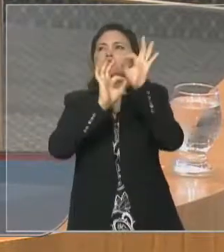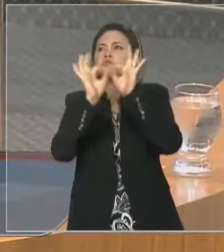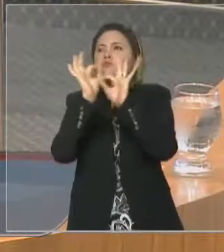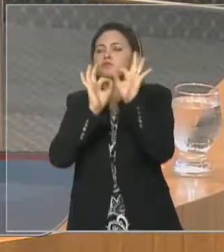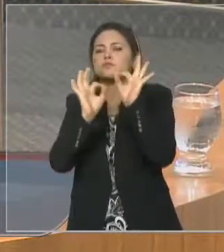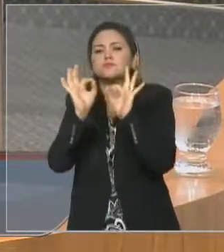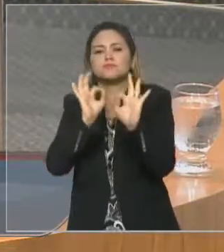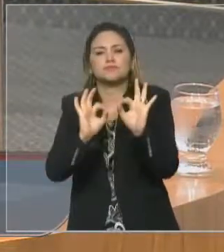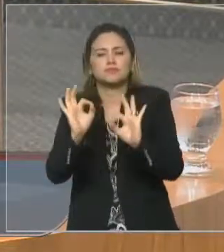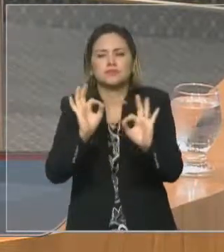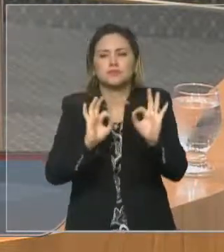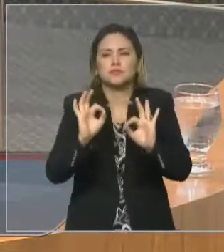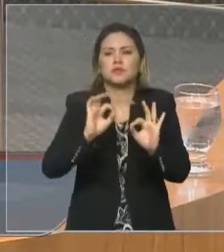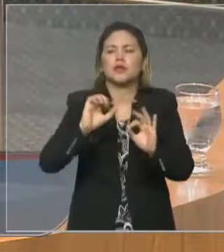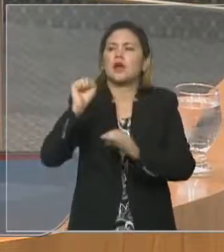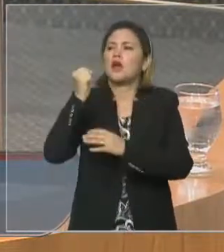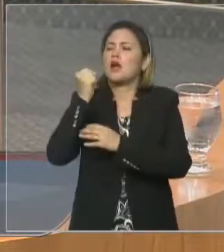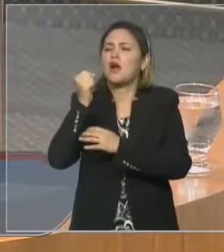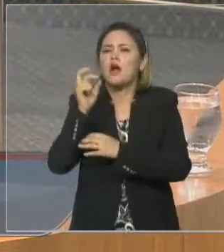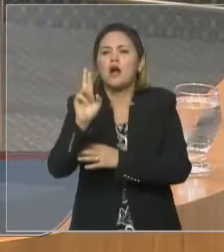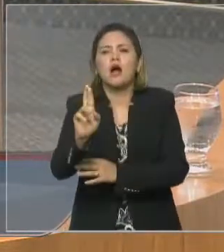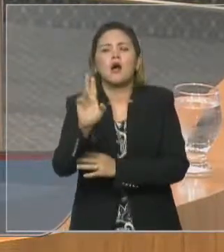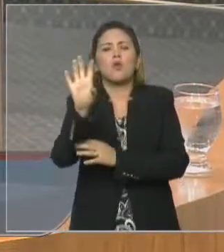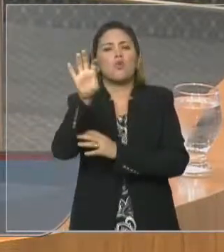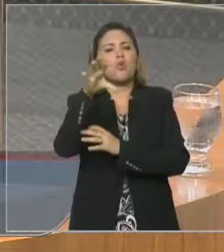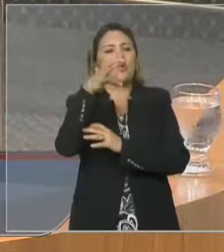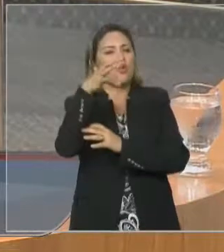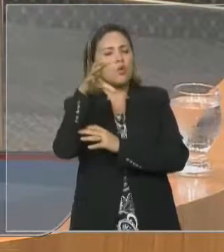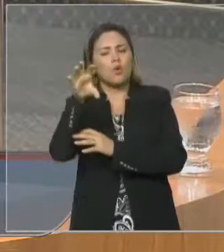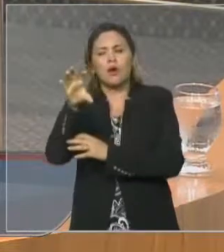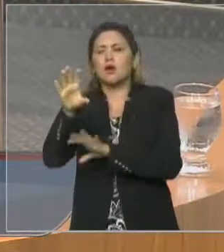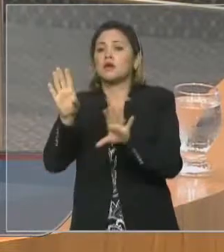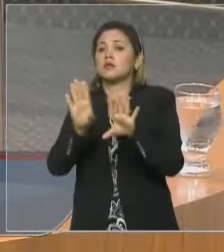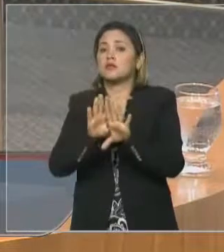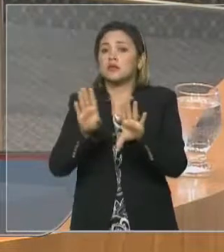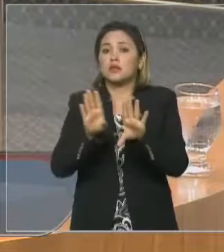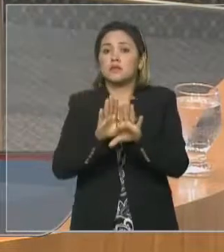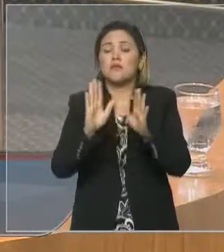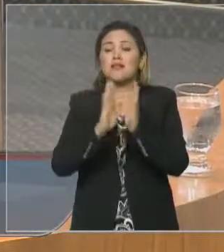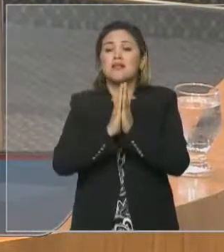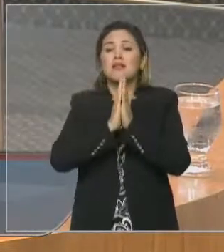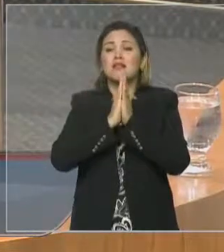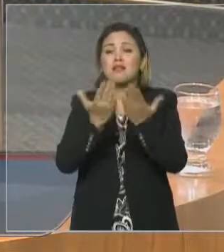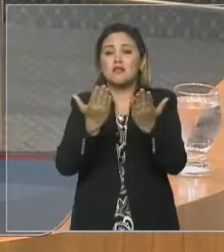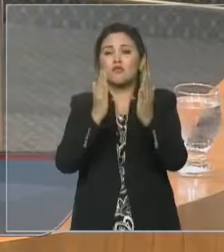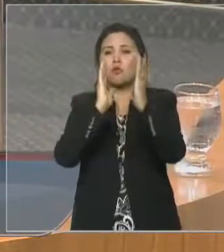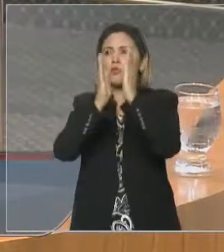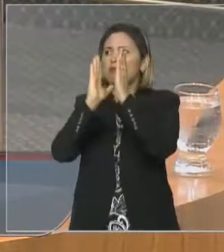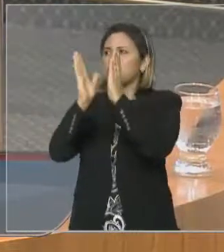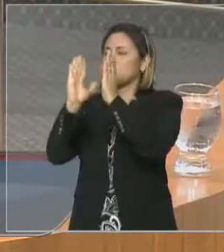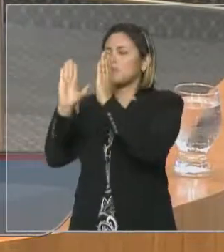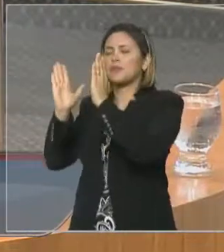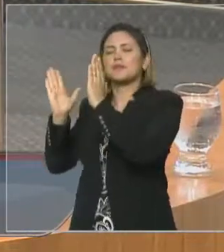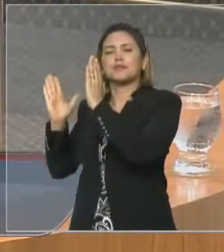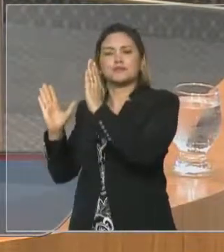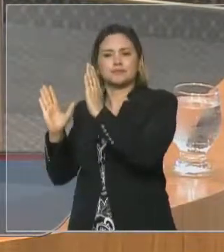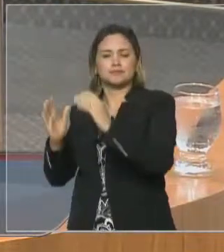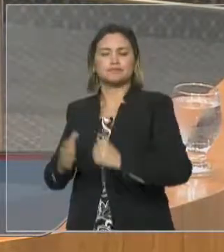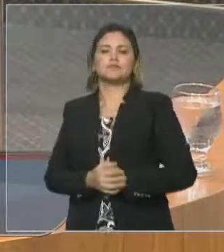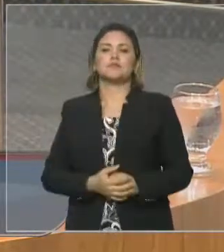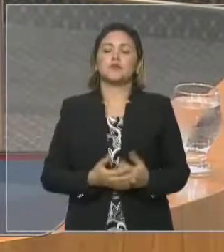refeito, climatizado, e além da reforma, também o acervo literário que está sendo entregue. Então, eu quero hoje